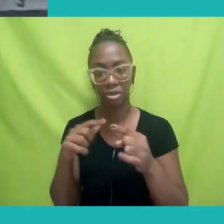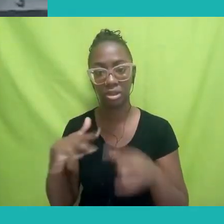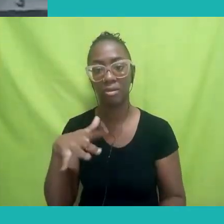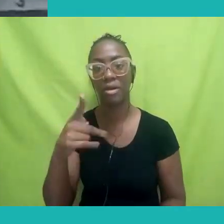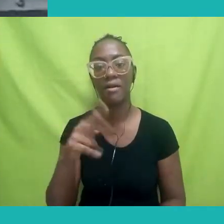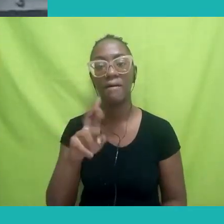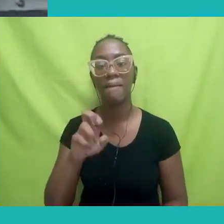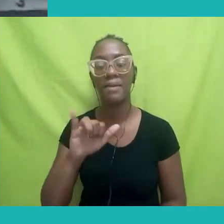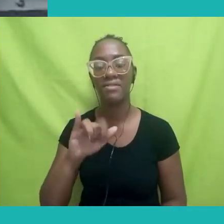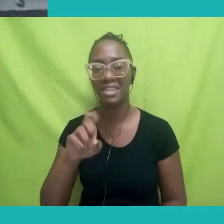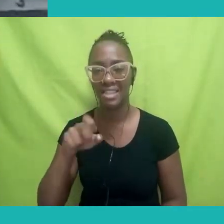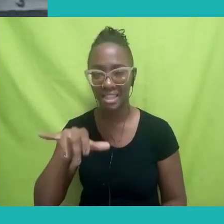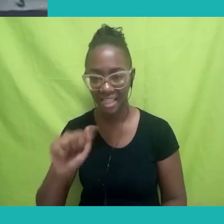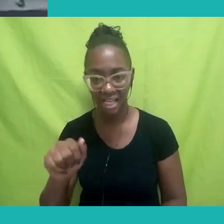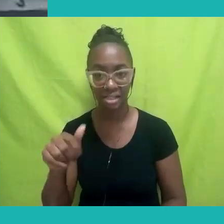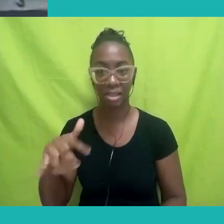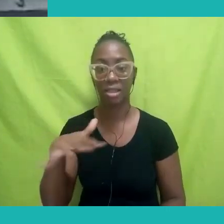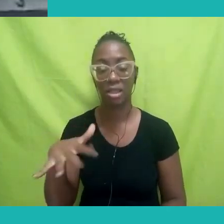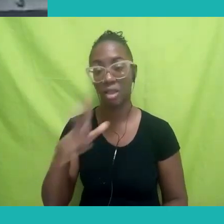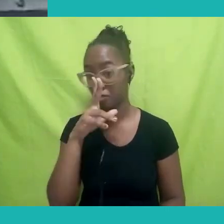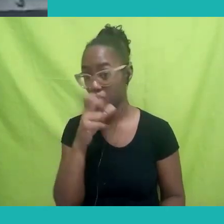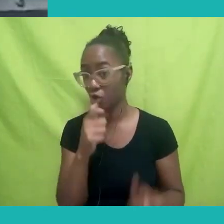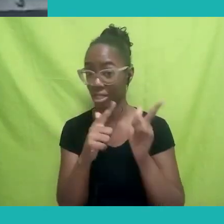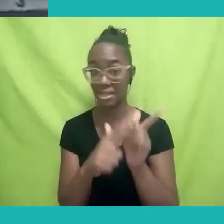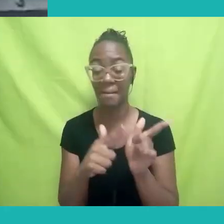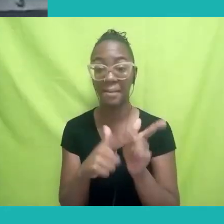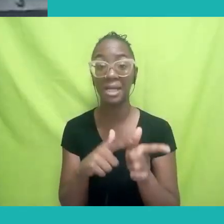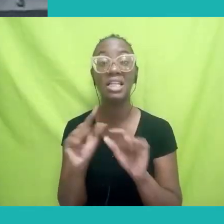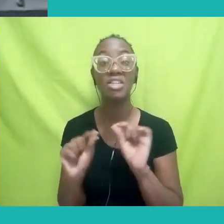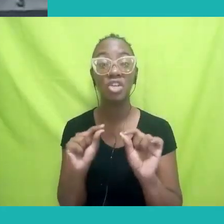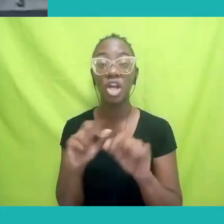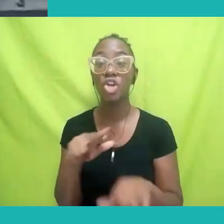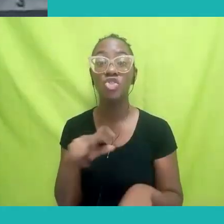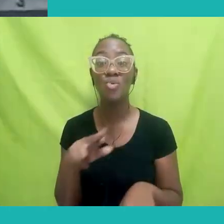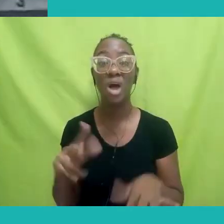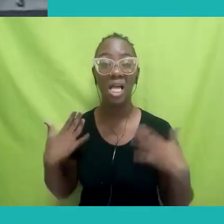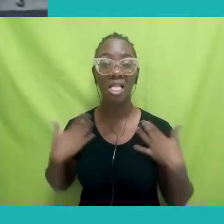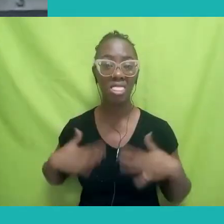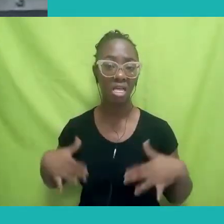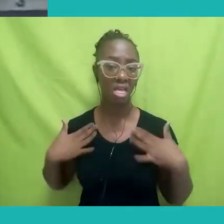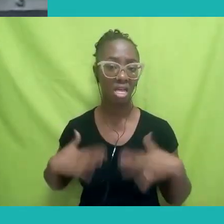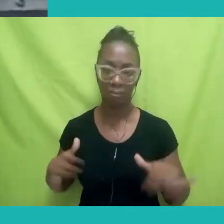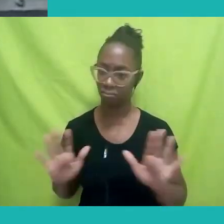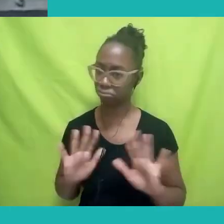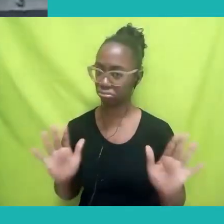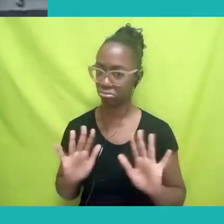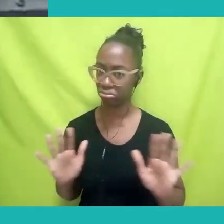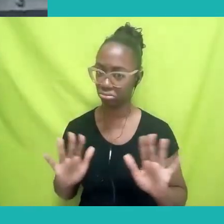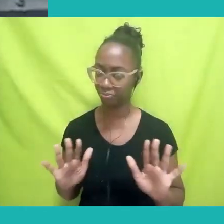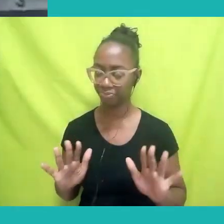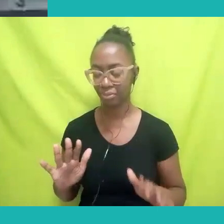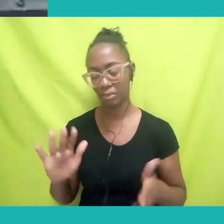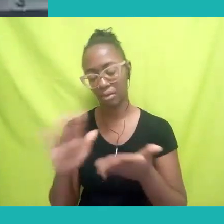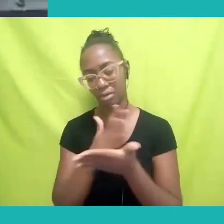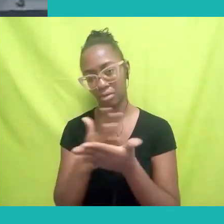sistema previdenciário das Forças Armadas, ela não é pacífica. Há quem sustente a natureza